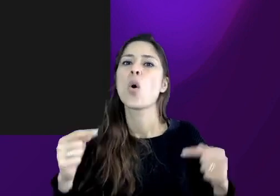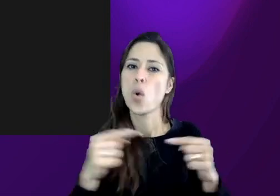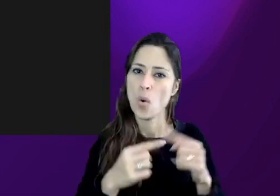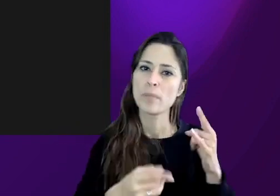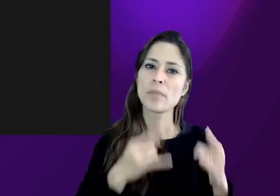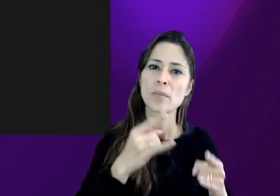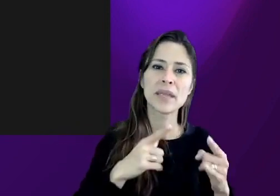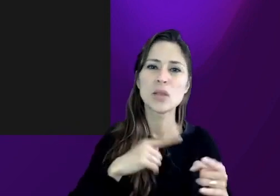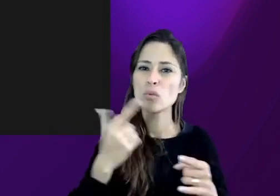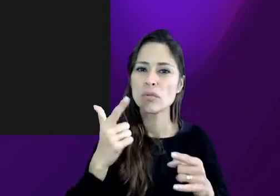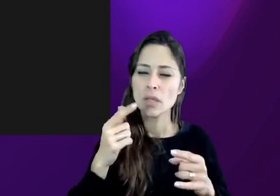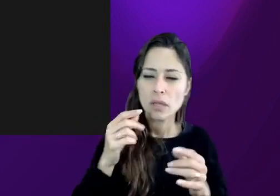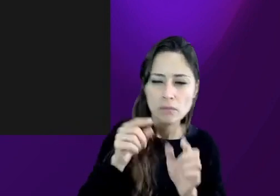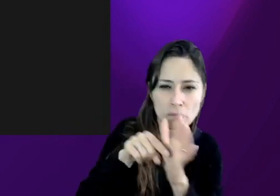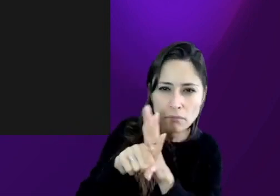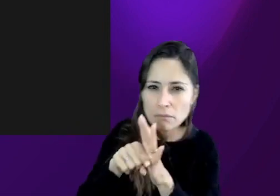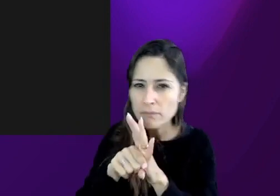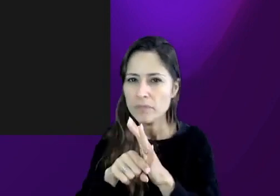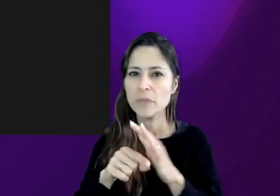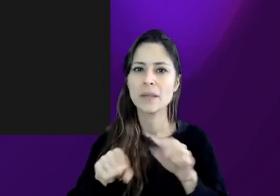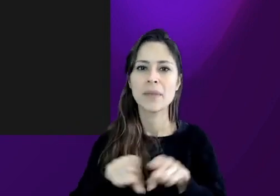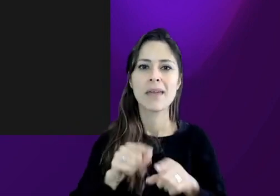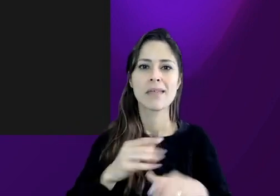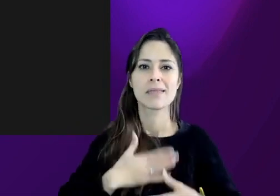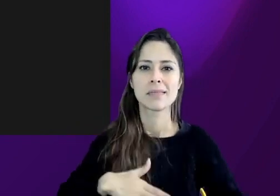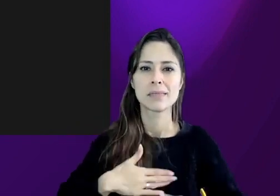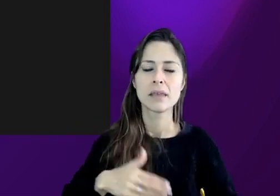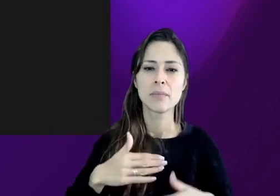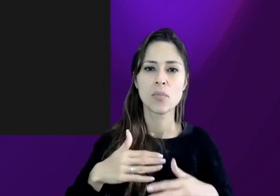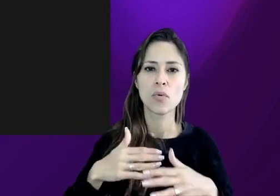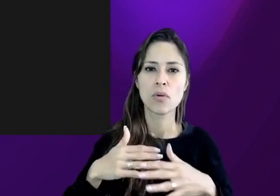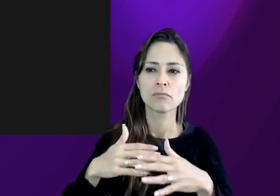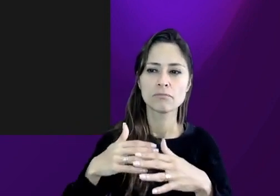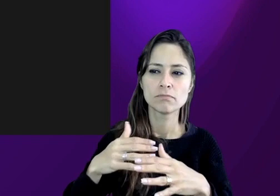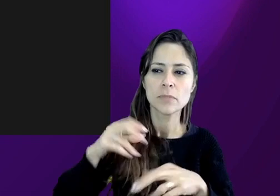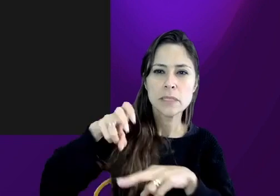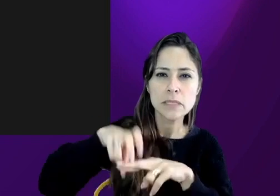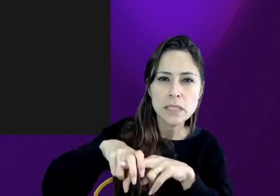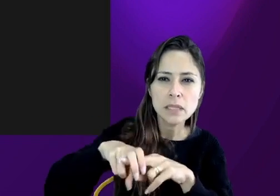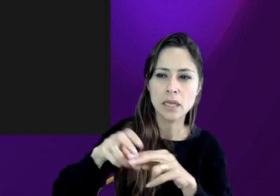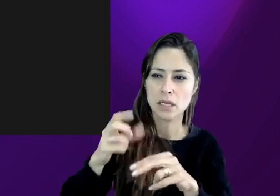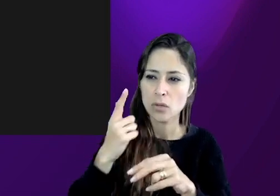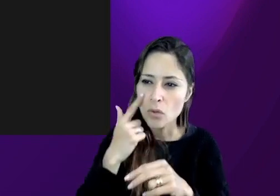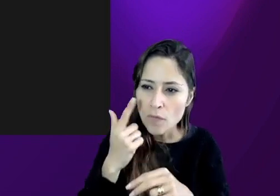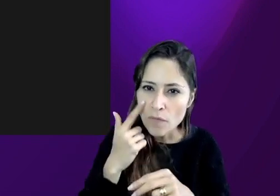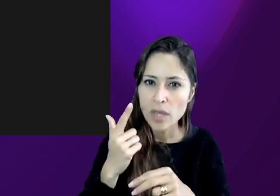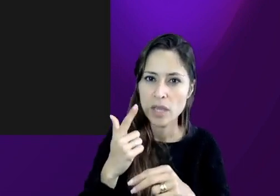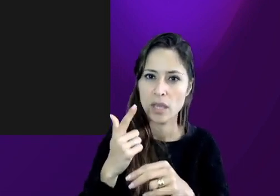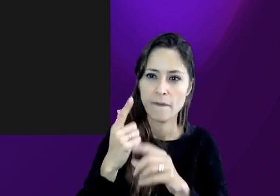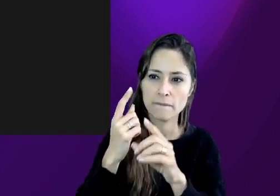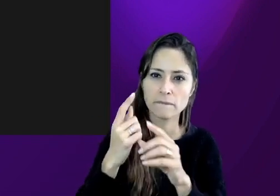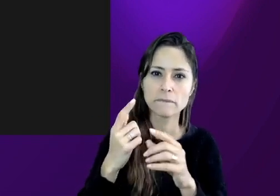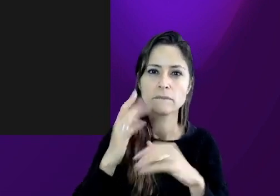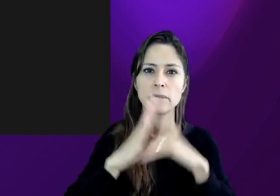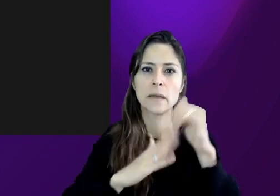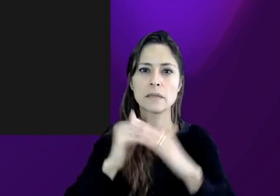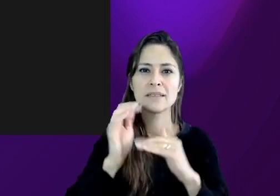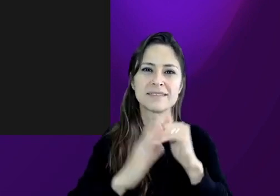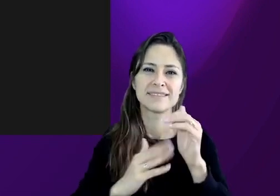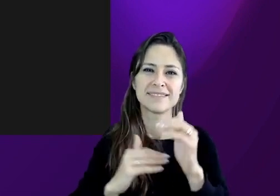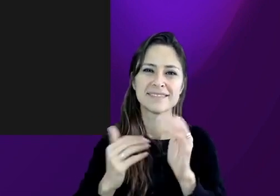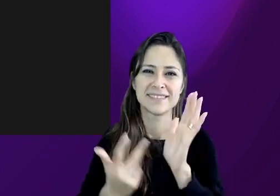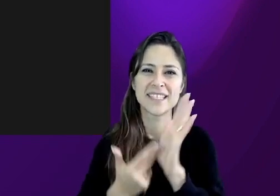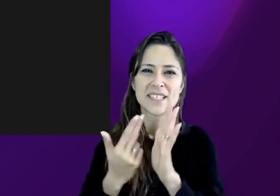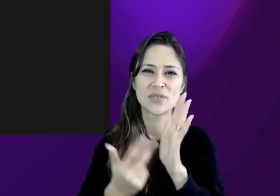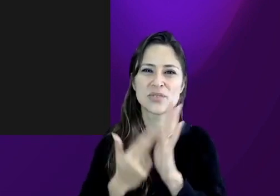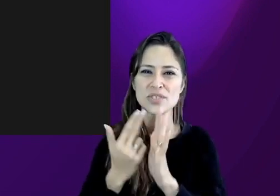angulação, a tranquilidade de realmente estar sentado e conseguir a destreza para conseguir alguns casos